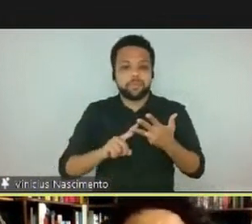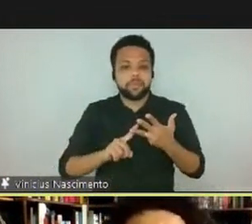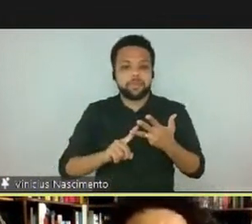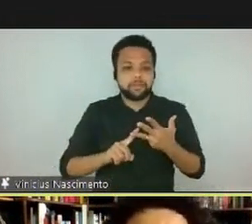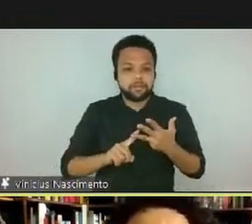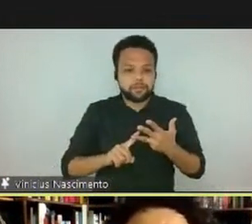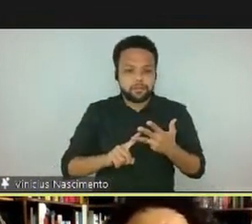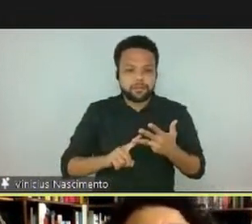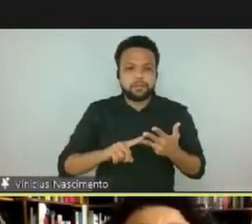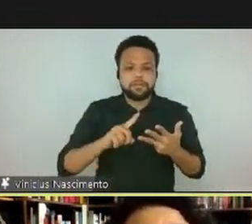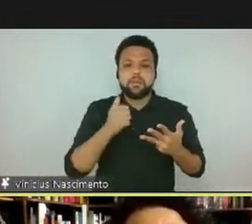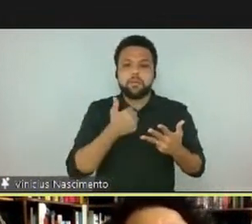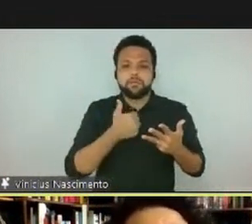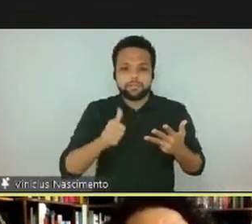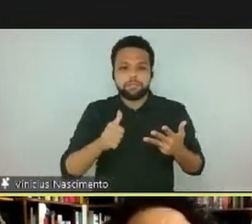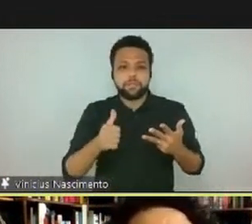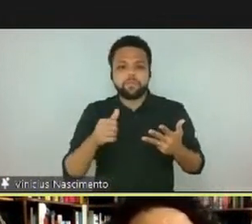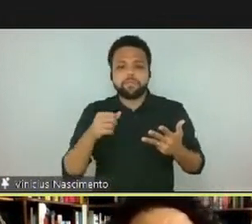livros novos,